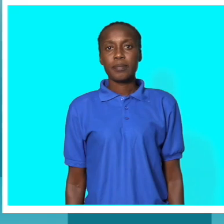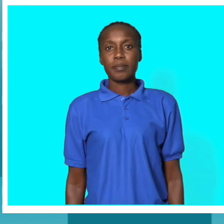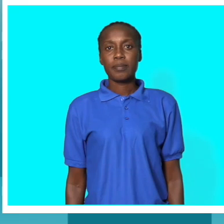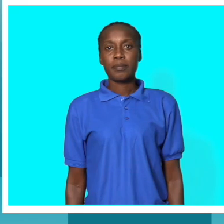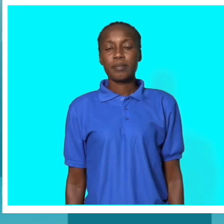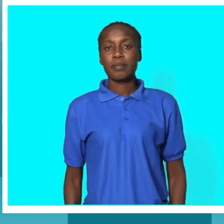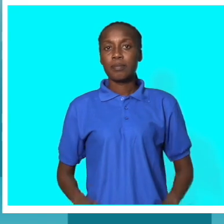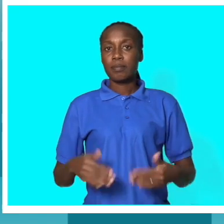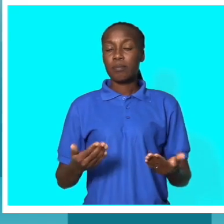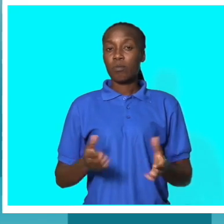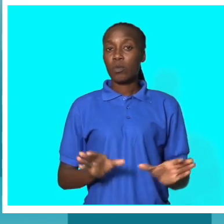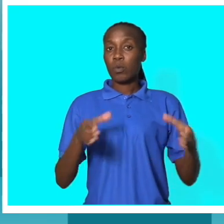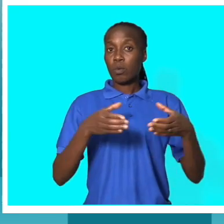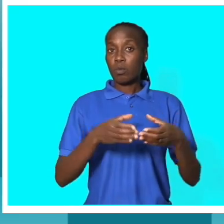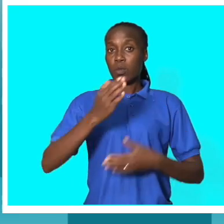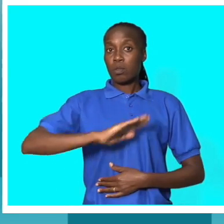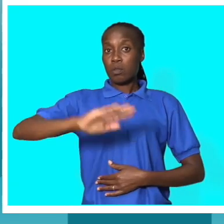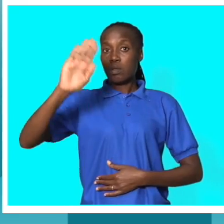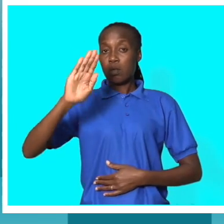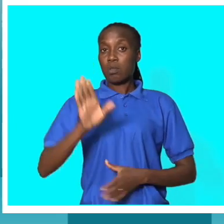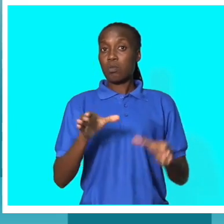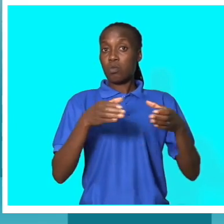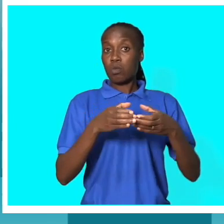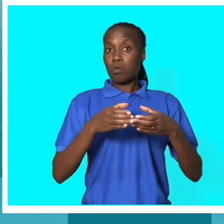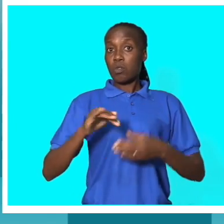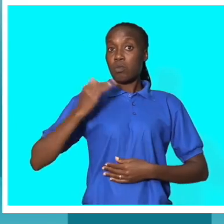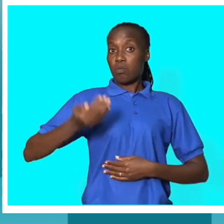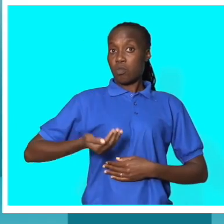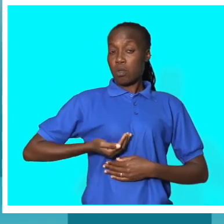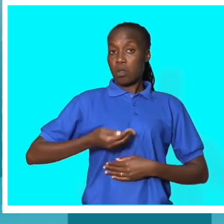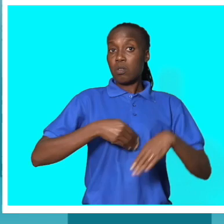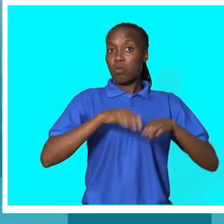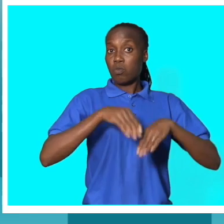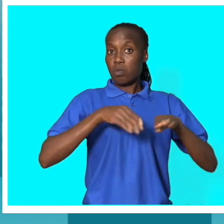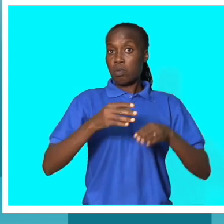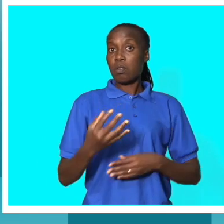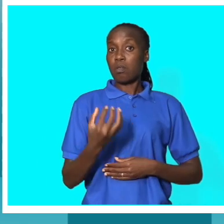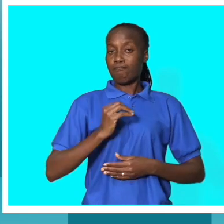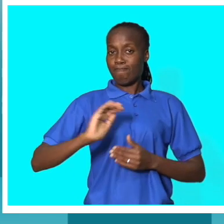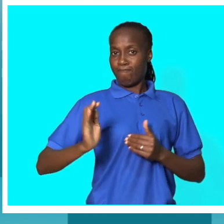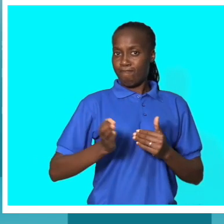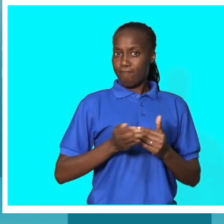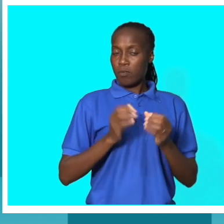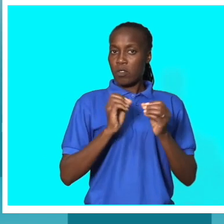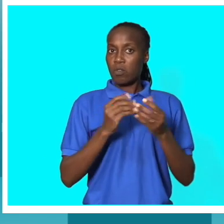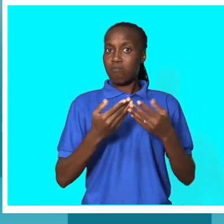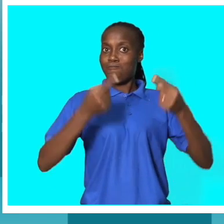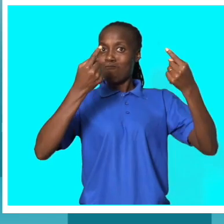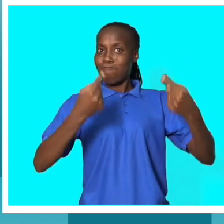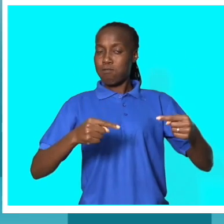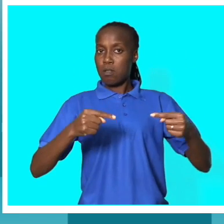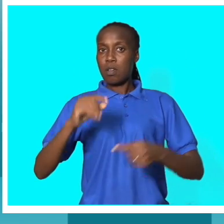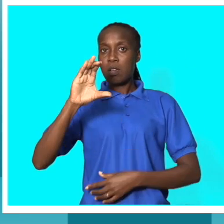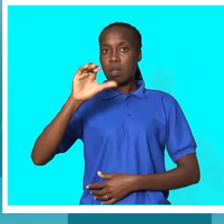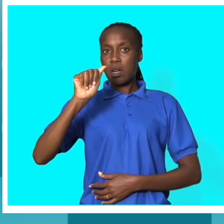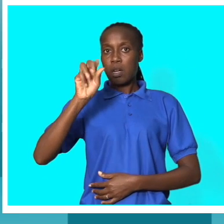A Seleção Nacional Sênior Masculina de Futebol volta a cruzar o caminho dos Camarões, desta